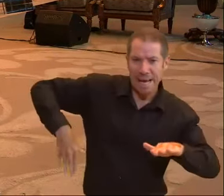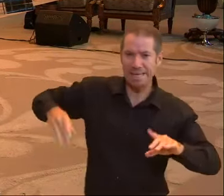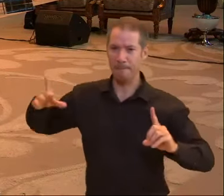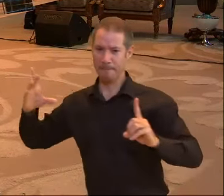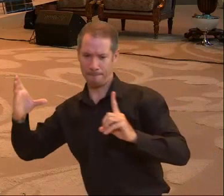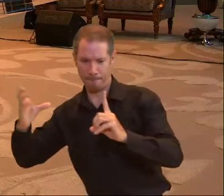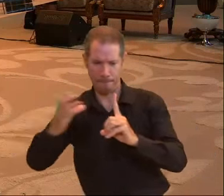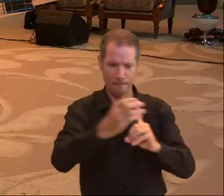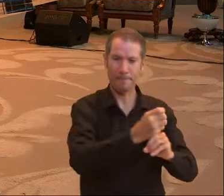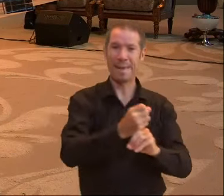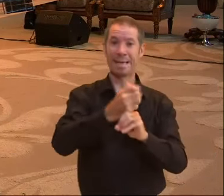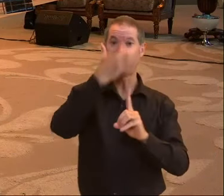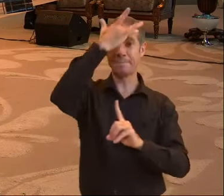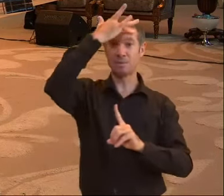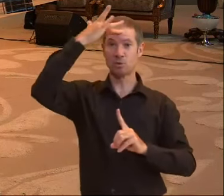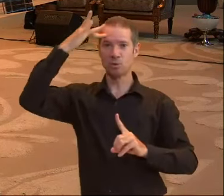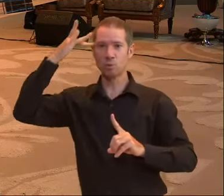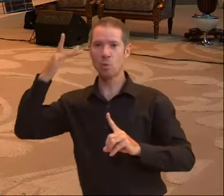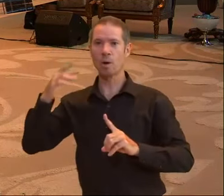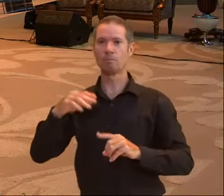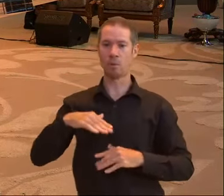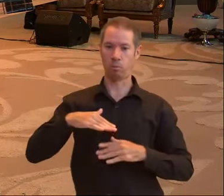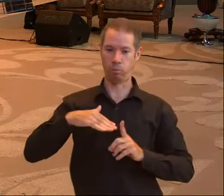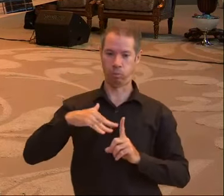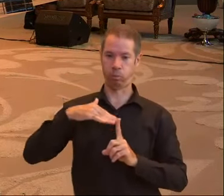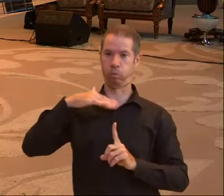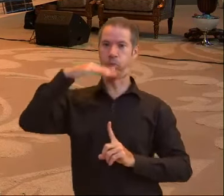do possível. Salvação é isso.